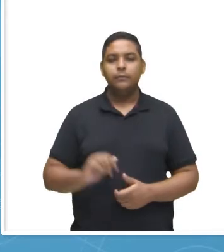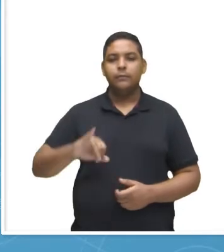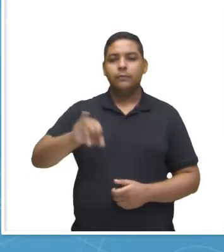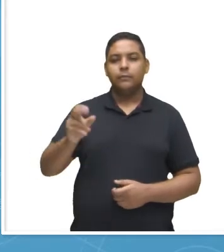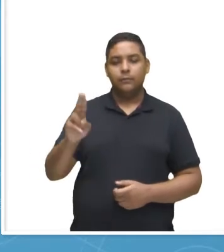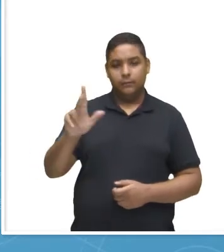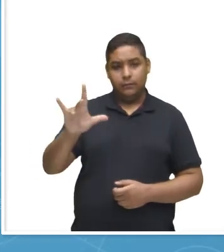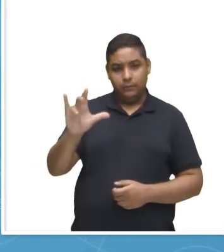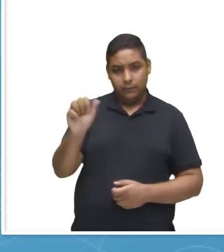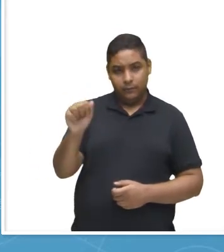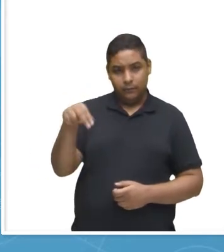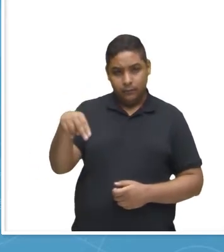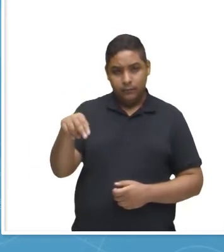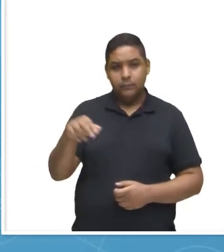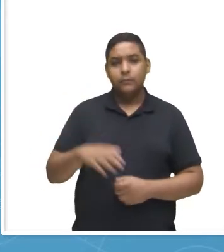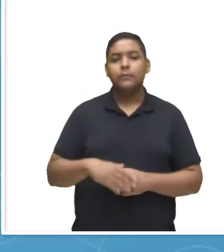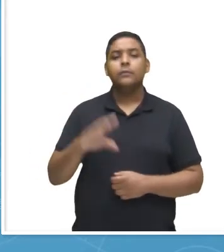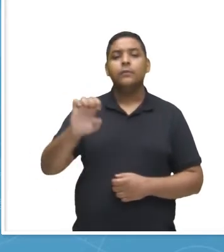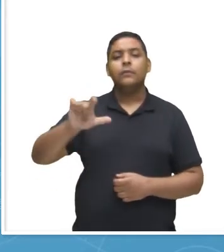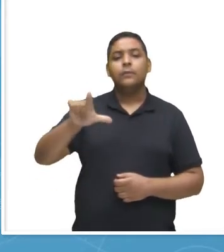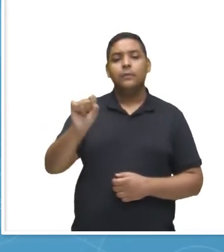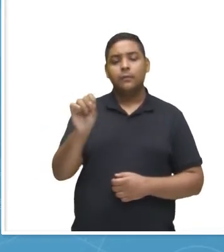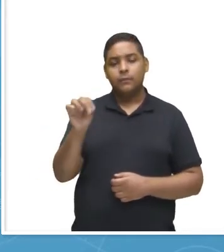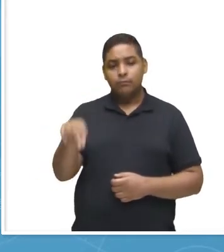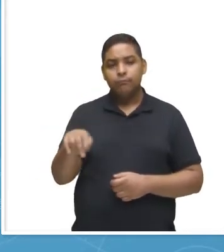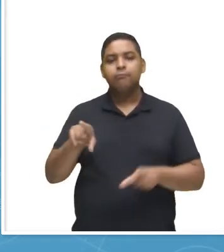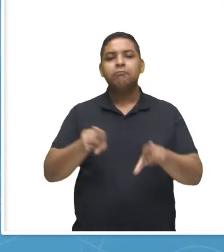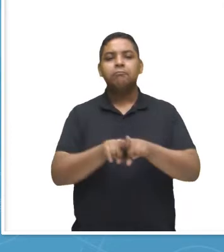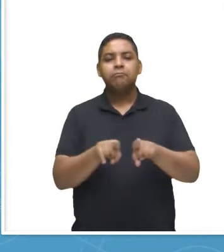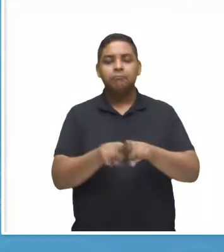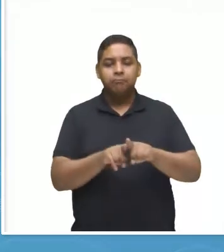Julianita, letra D. Celso Henrique, letra D.